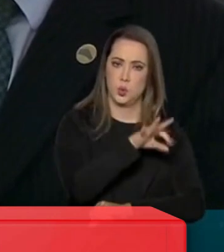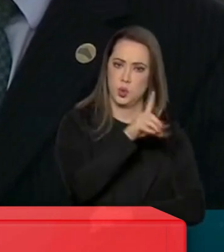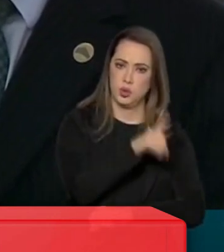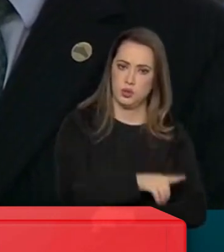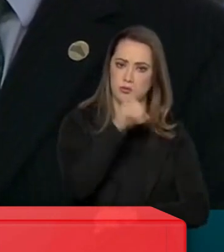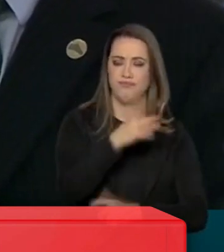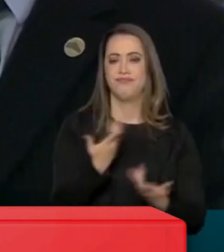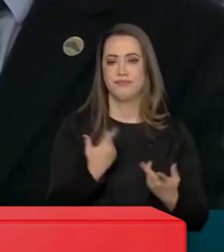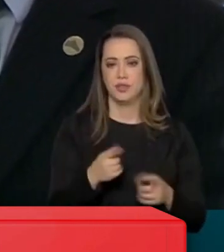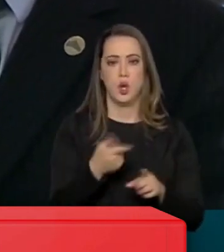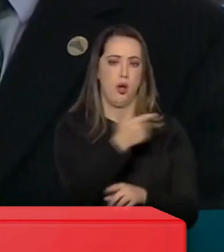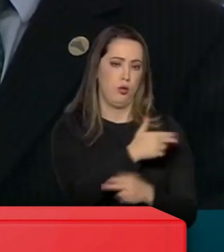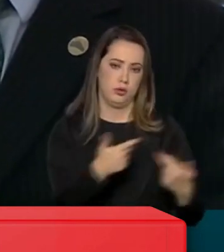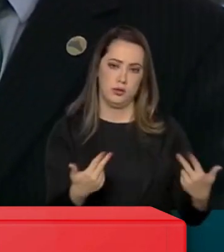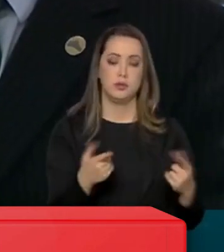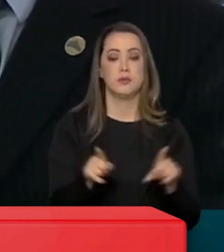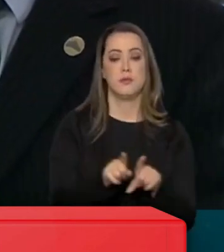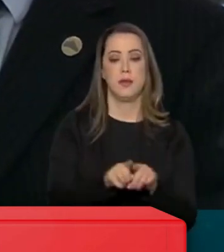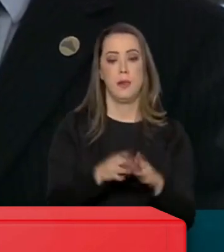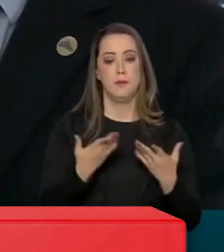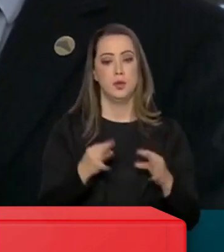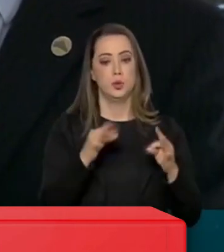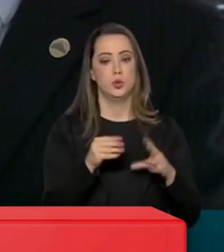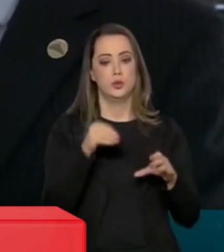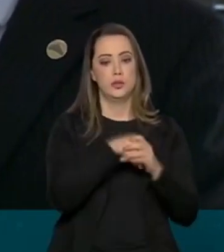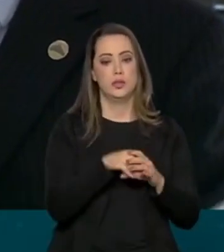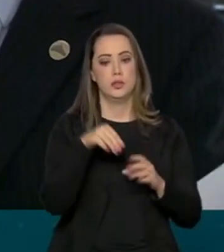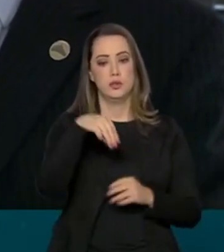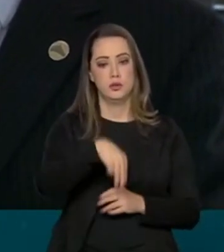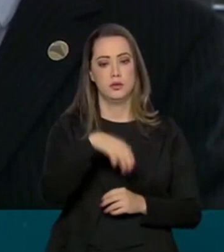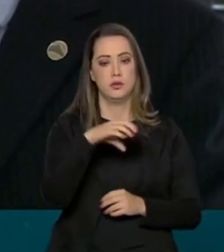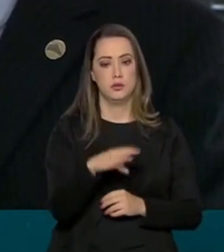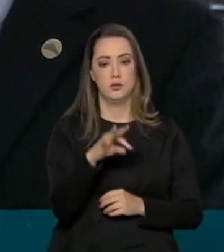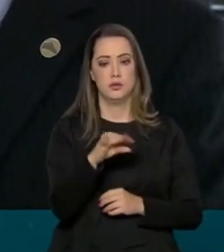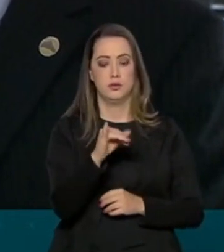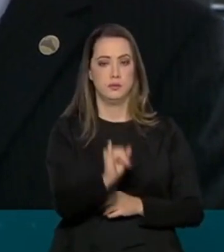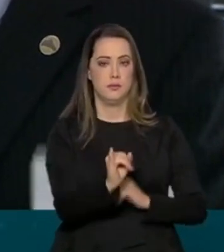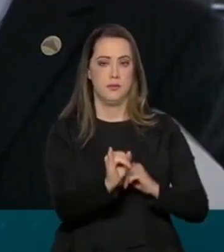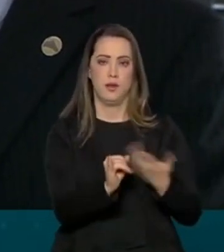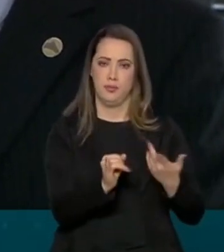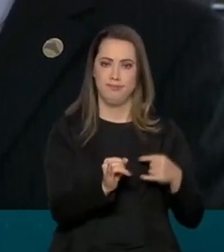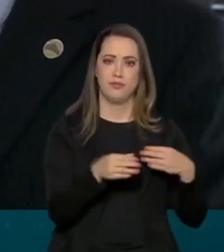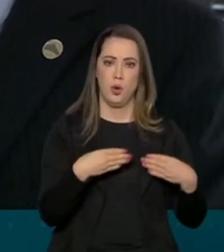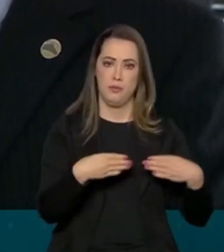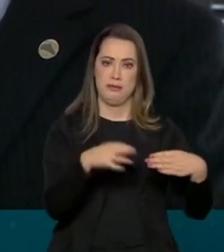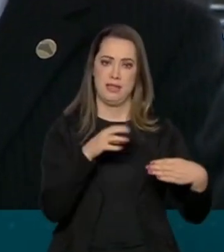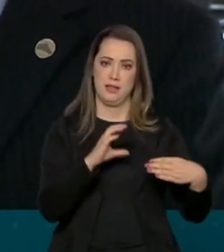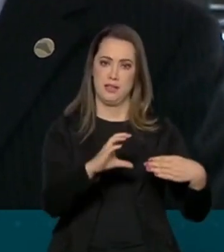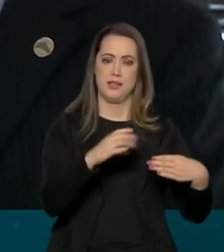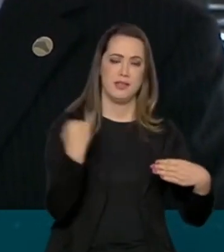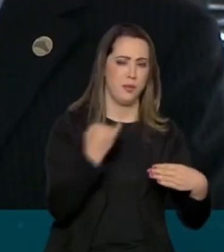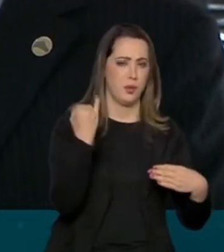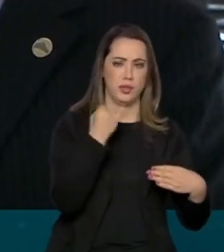escopo de desenvolvimento de tecnologias do Ministério de Ciência, Tecnologia e Inovações. O Ministério, como eu falo sempre, é uma ferramenta para os